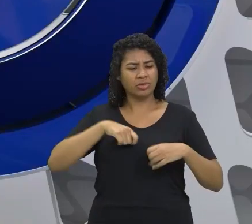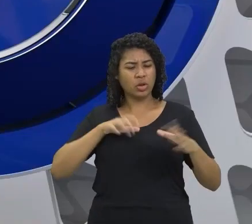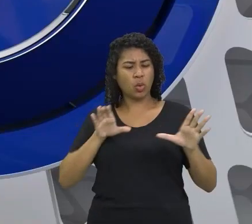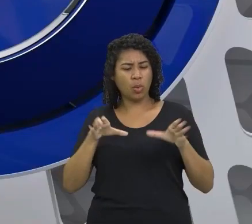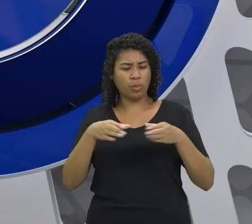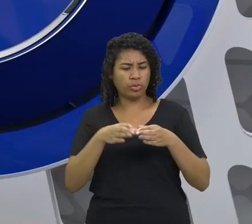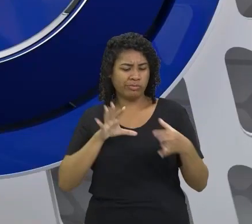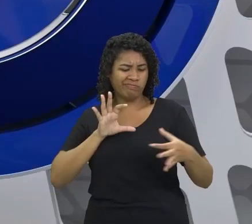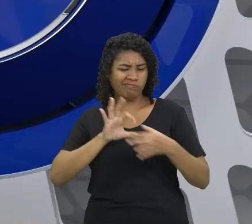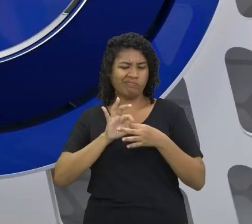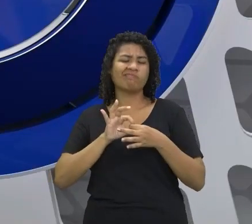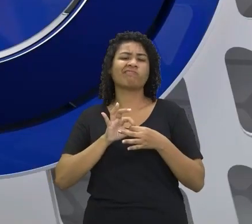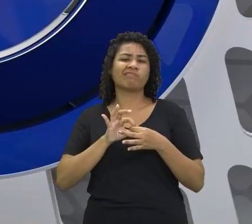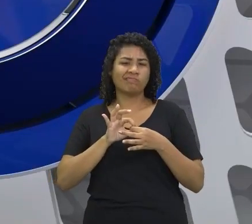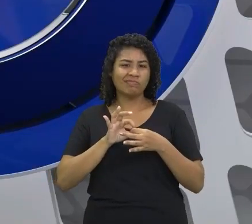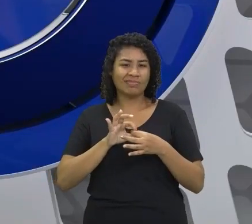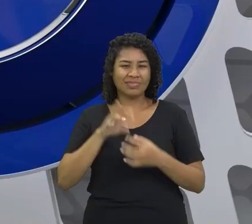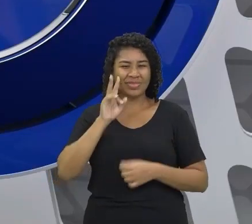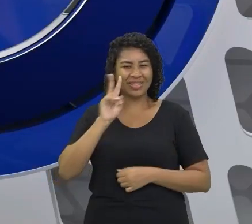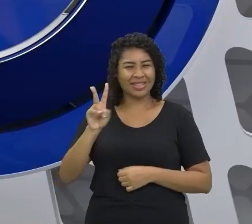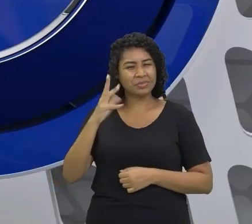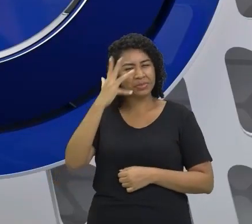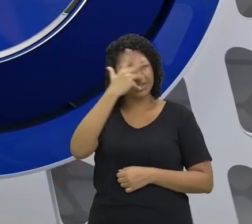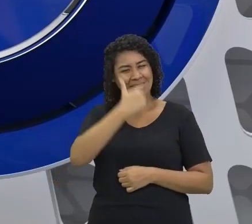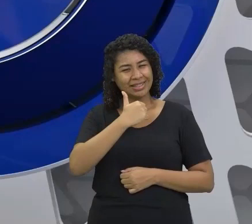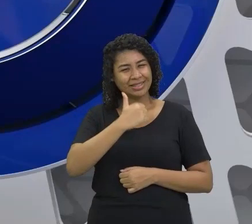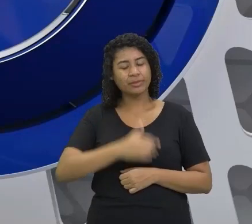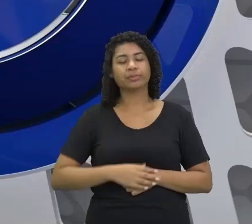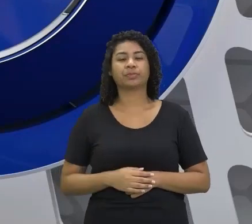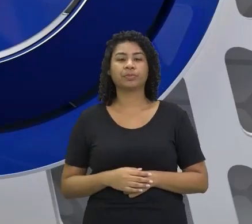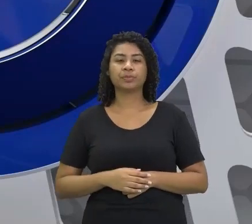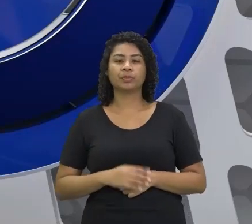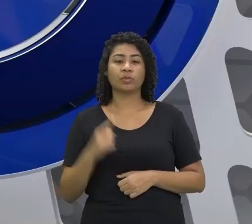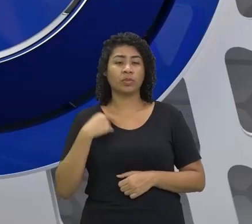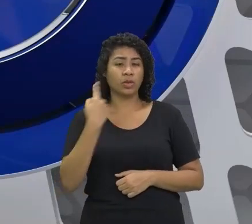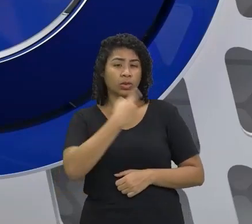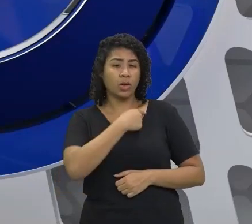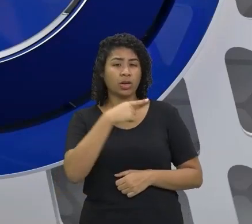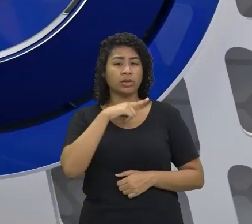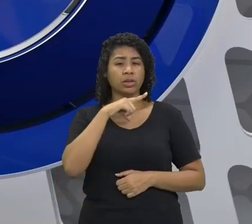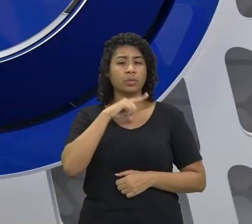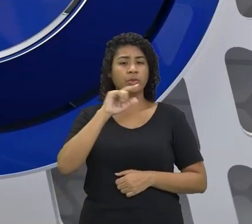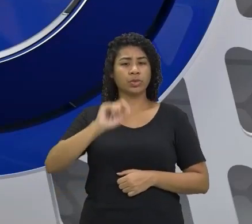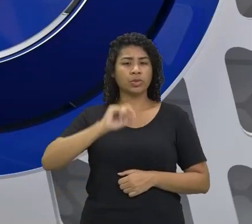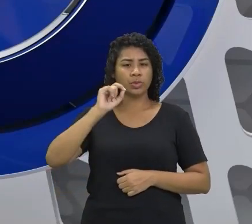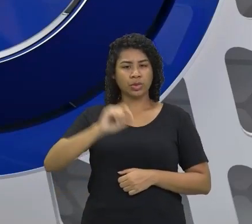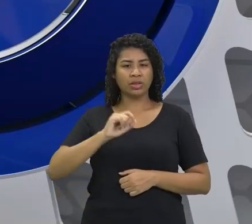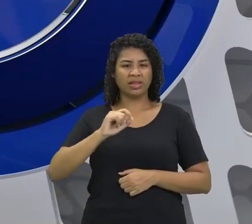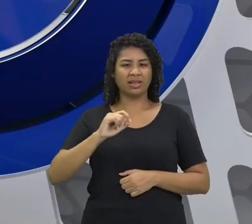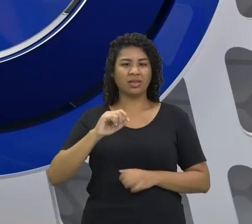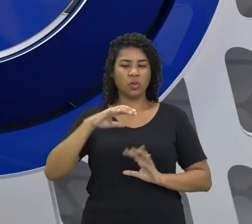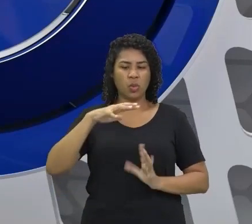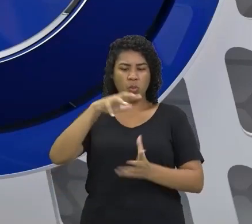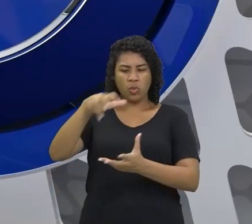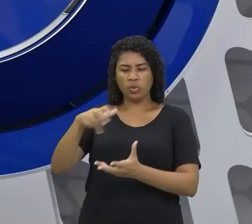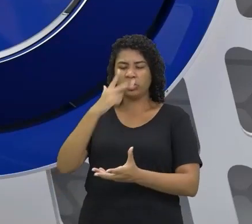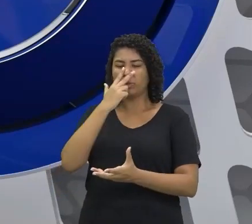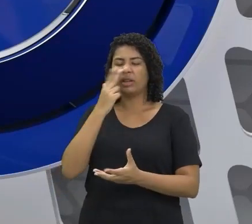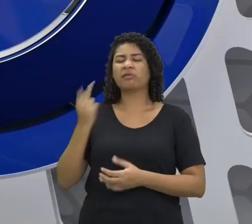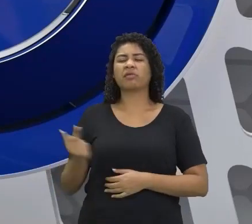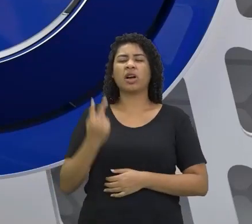comunidade. Olha só que bonito. Enquanto que nós temos, na verdade, um mundo que muitas das vezes privilegia o